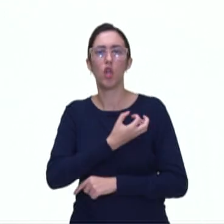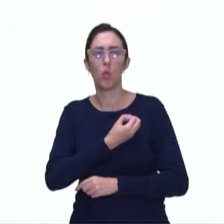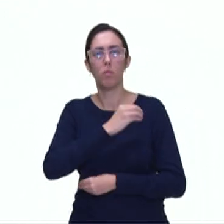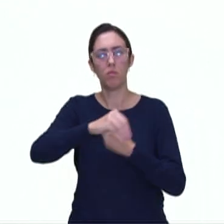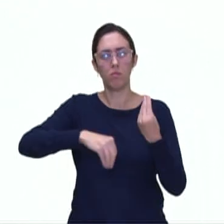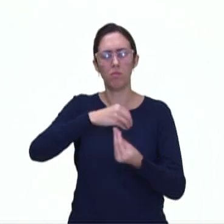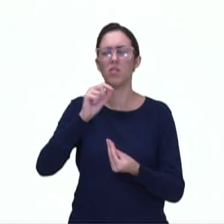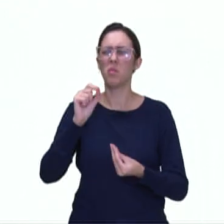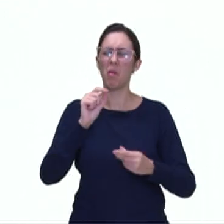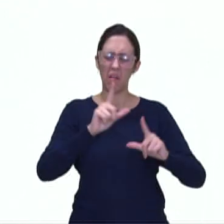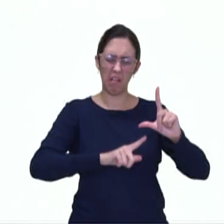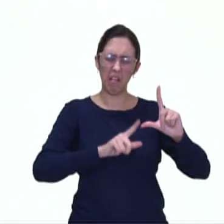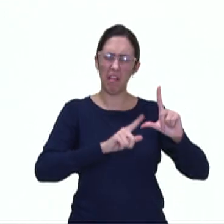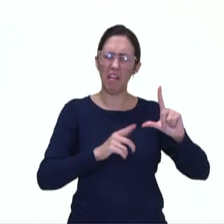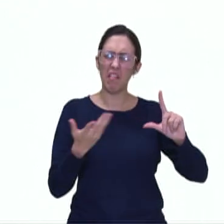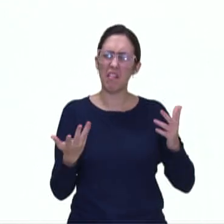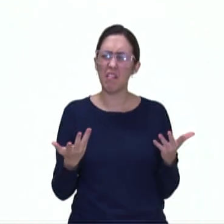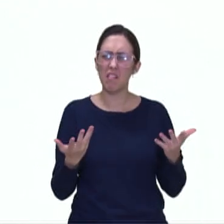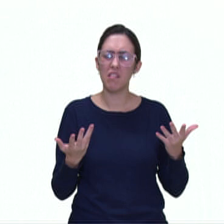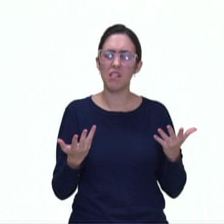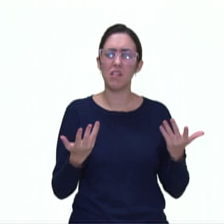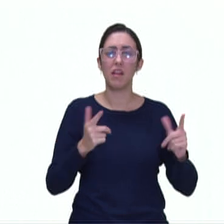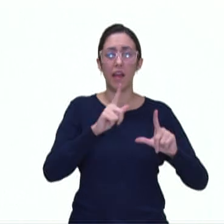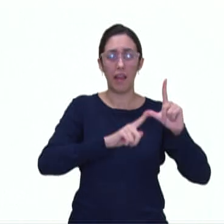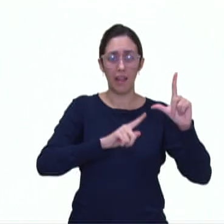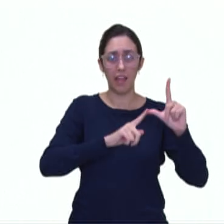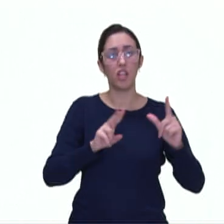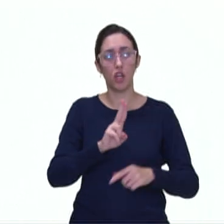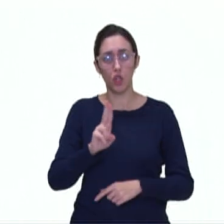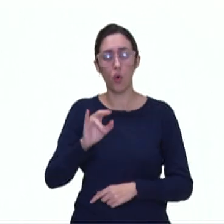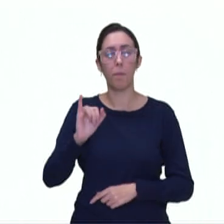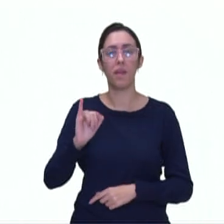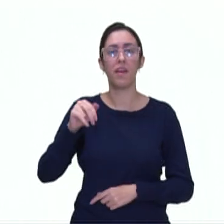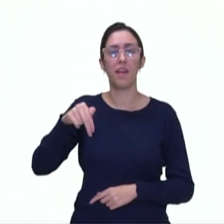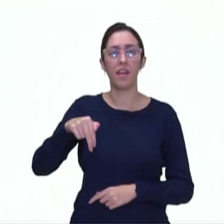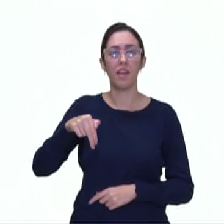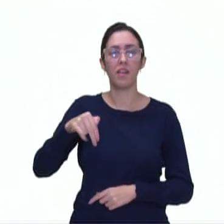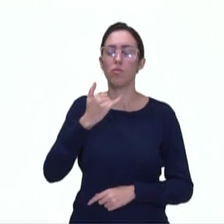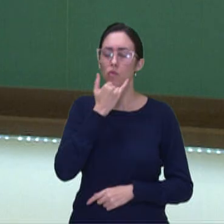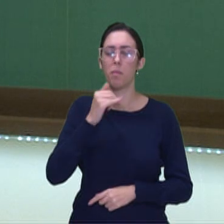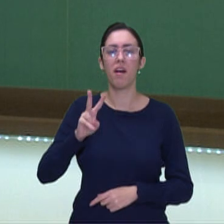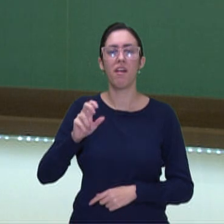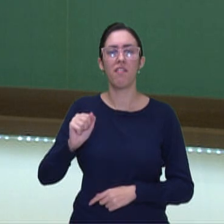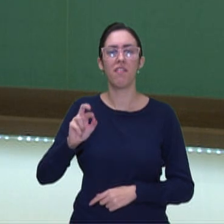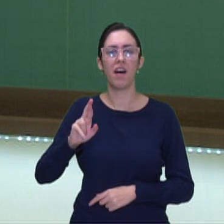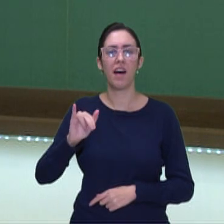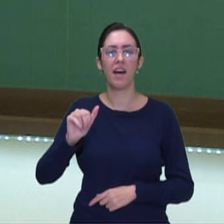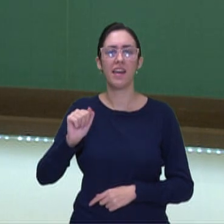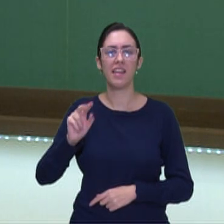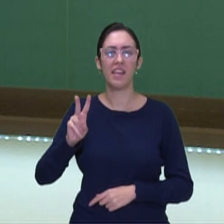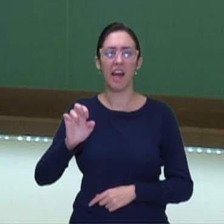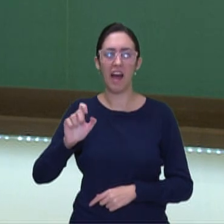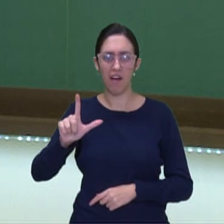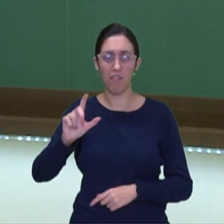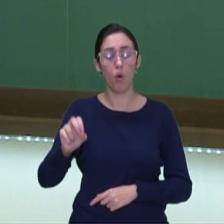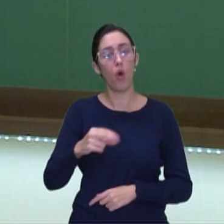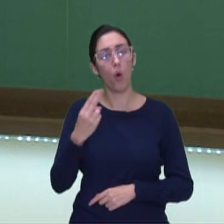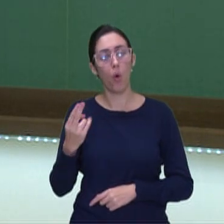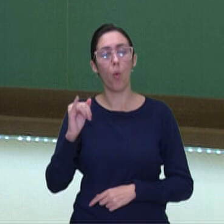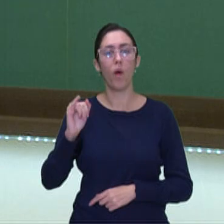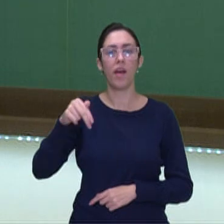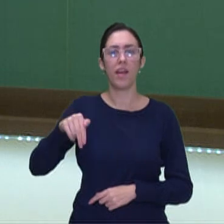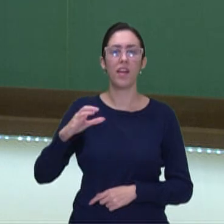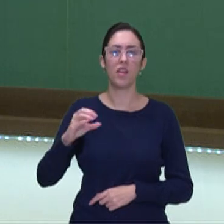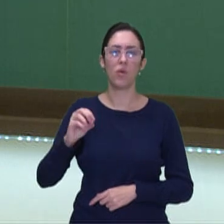olhadinha. Primeiro de tudo, as letras são chamadas variáveis, também podem ser chamadas de incógnitas, certo? E elas representam